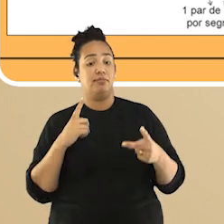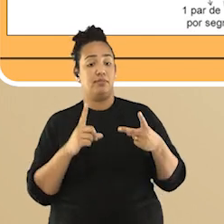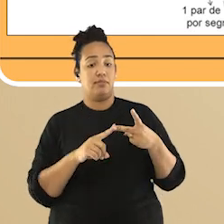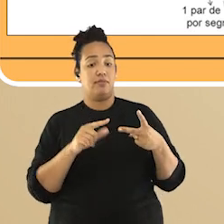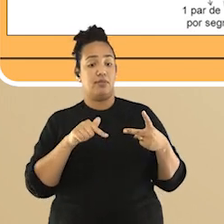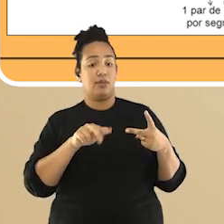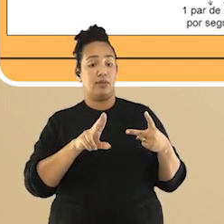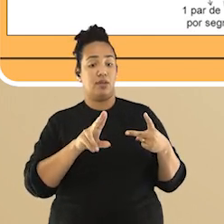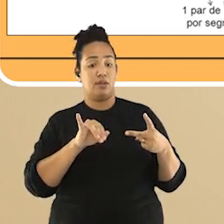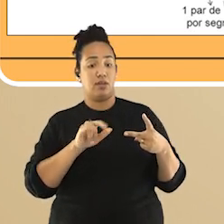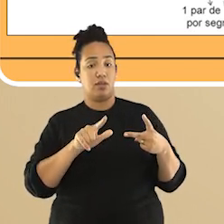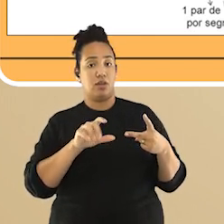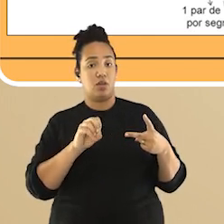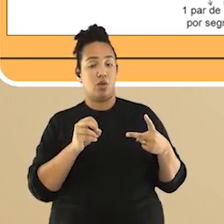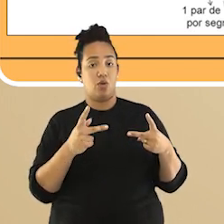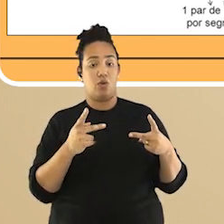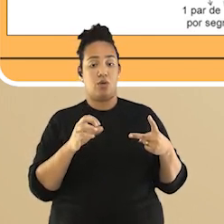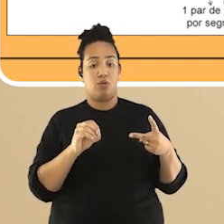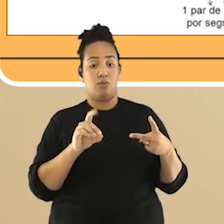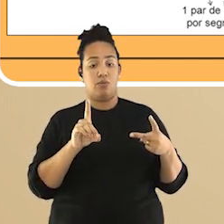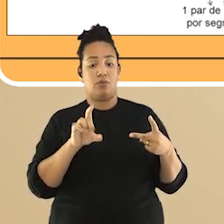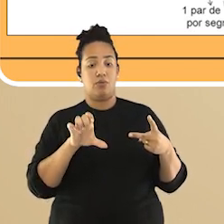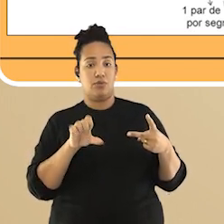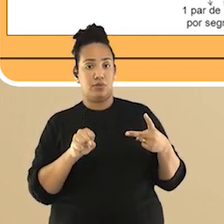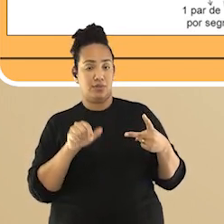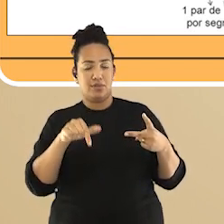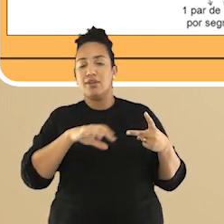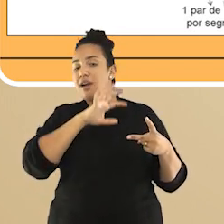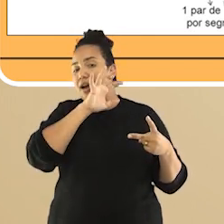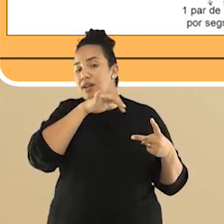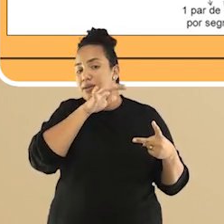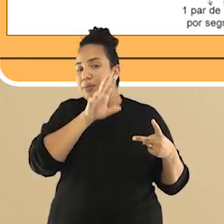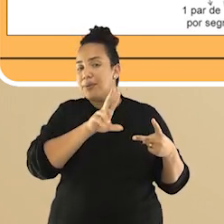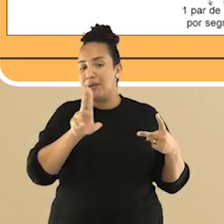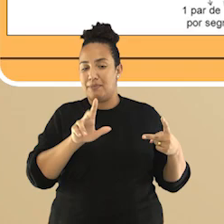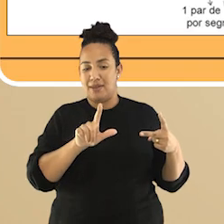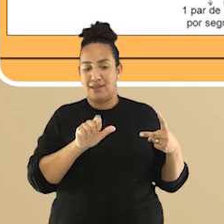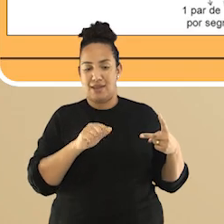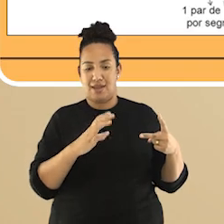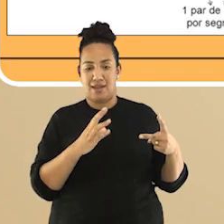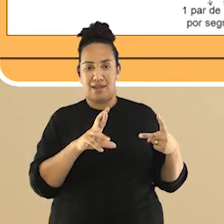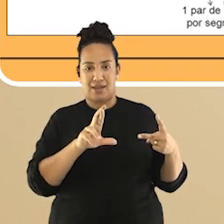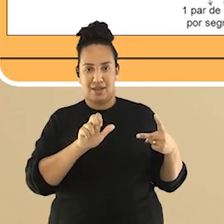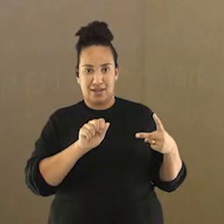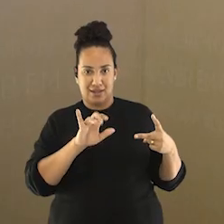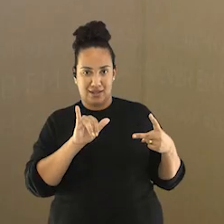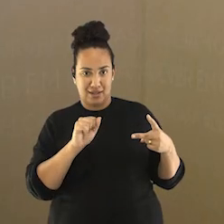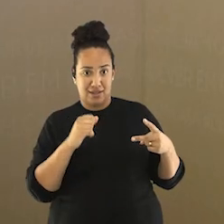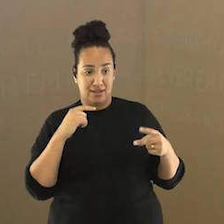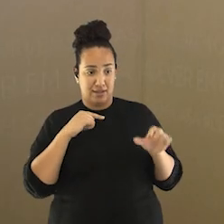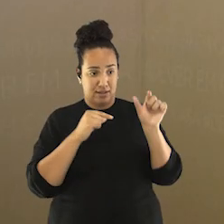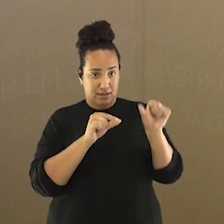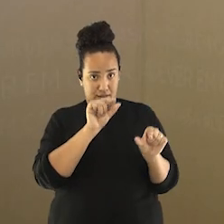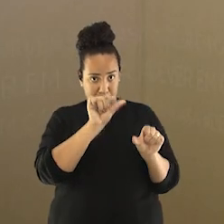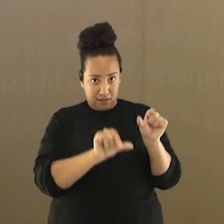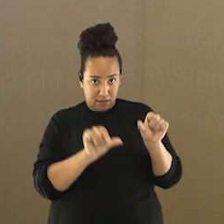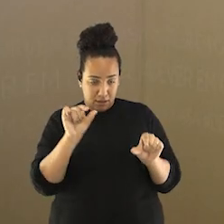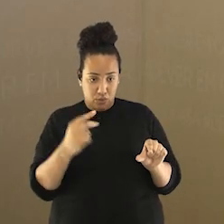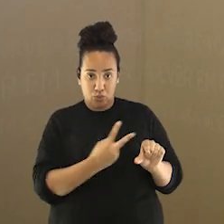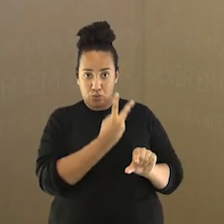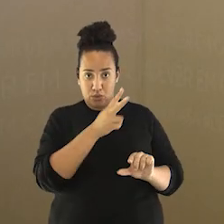a lacraia como exemplo aí na figura de baixo. Possuem 2 patas por segmento e possuem 2 antenas. Por fim, temos o